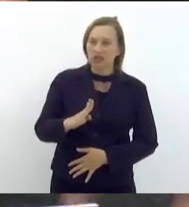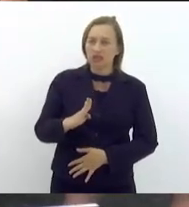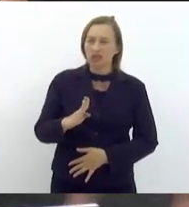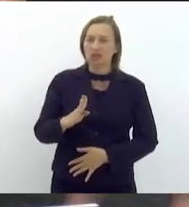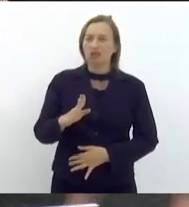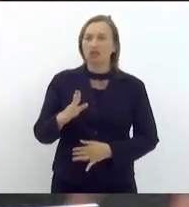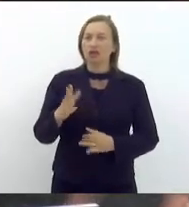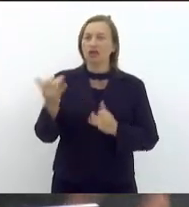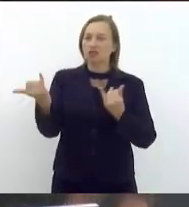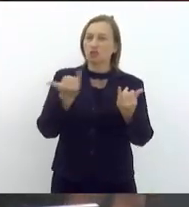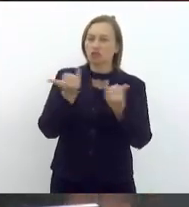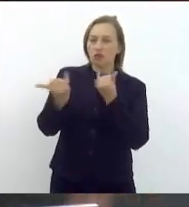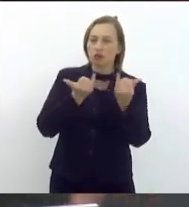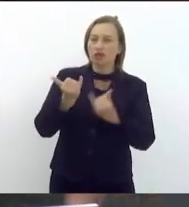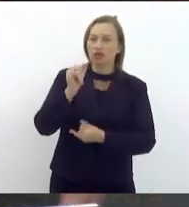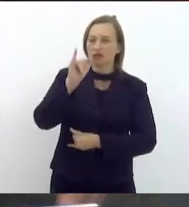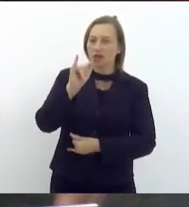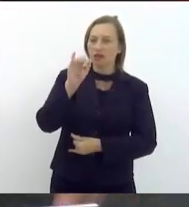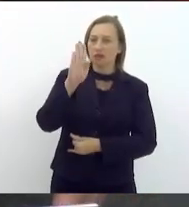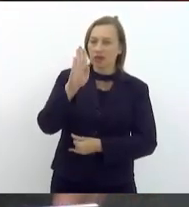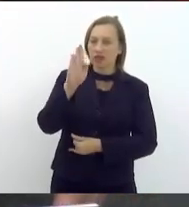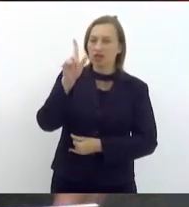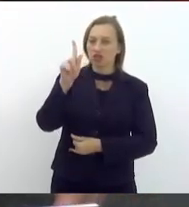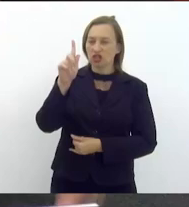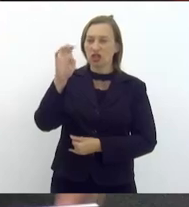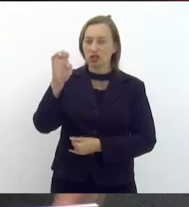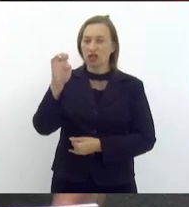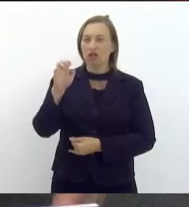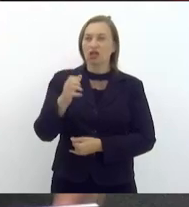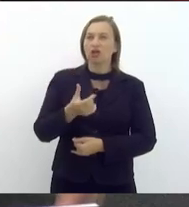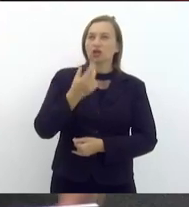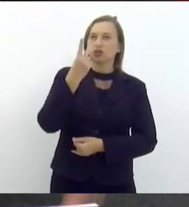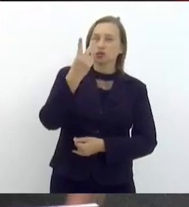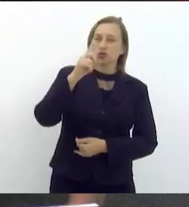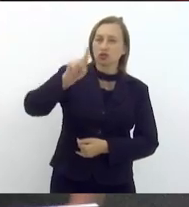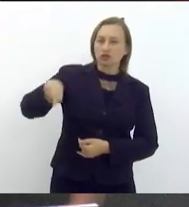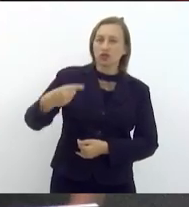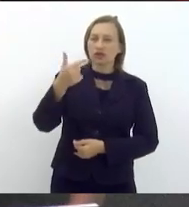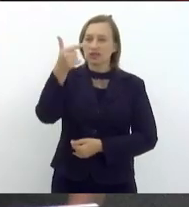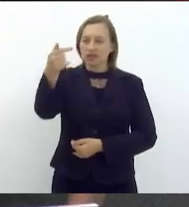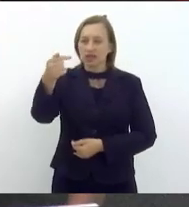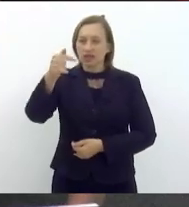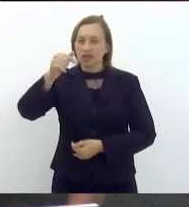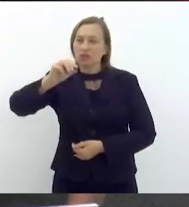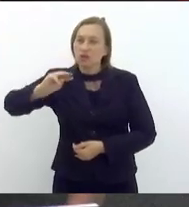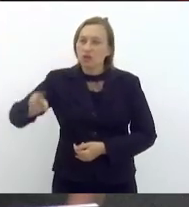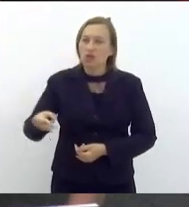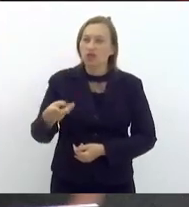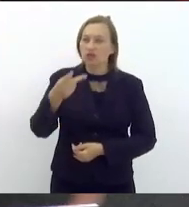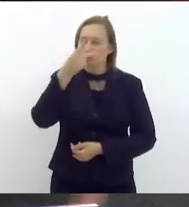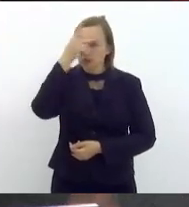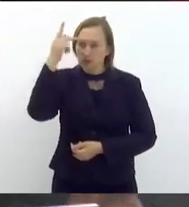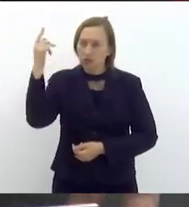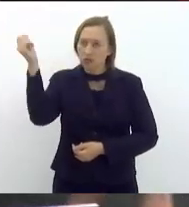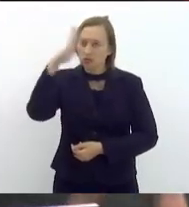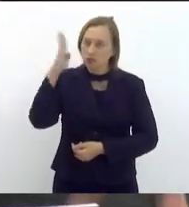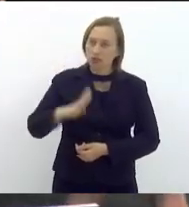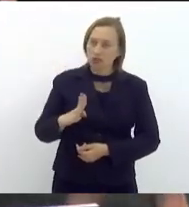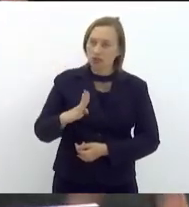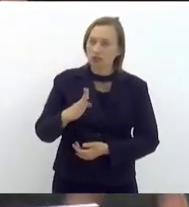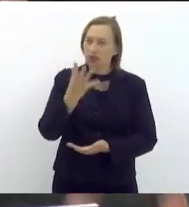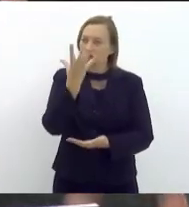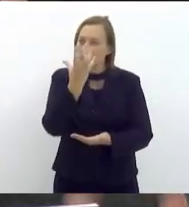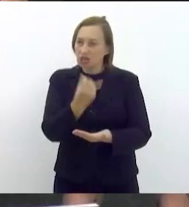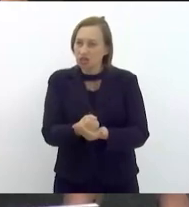do IBGE nós temos em torno de 2,7 milhões de brasileiros que não tem qualquer tipo de Registro